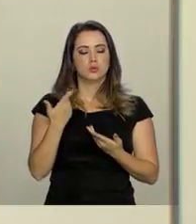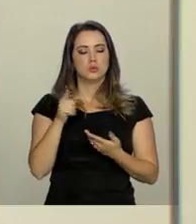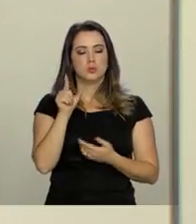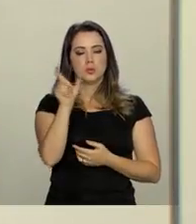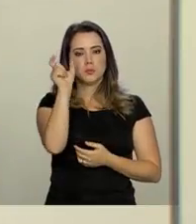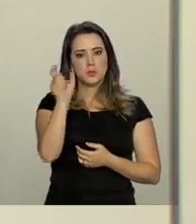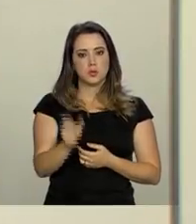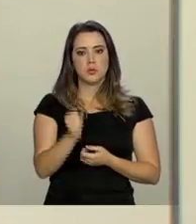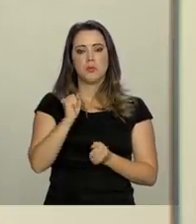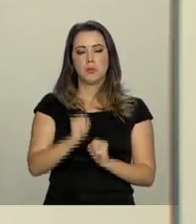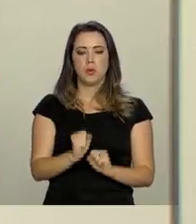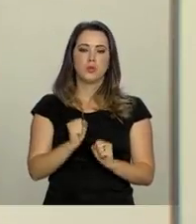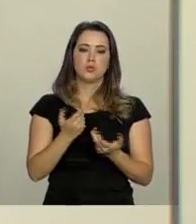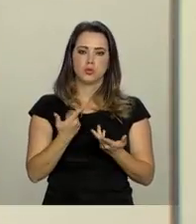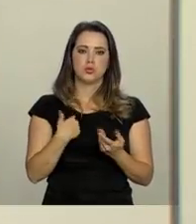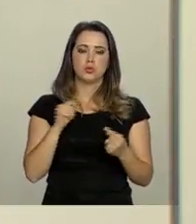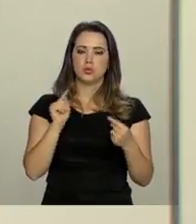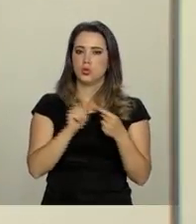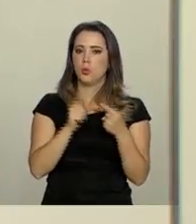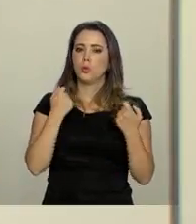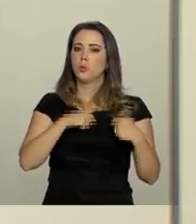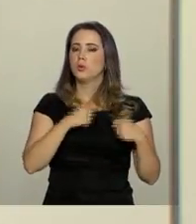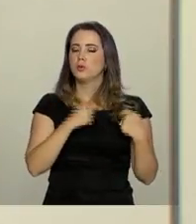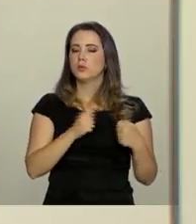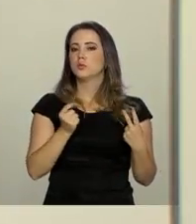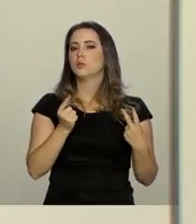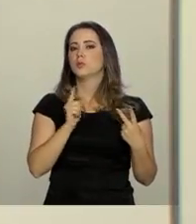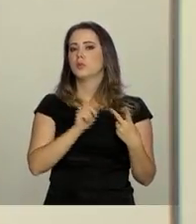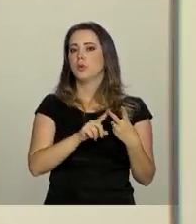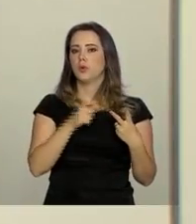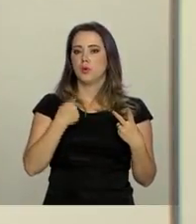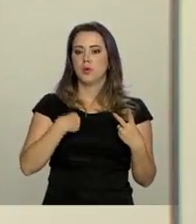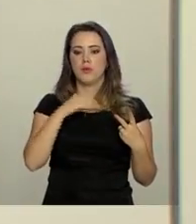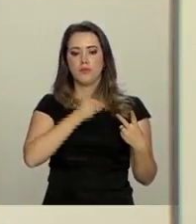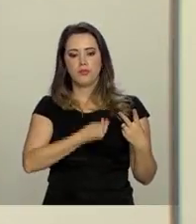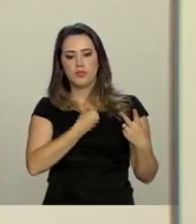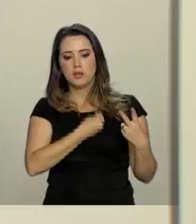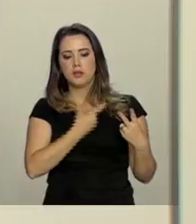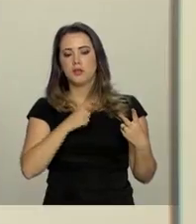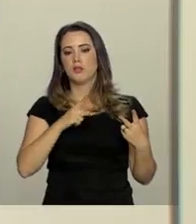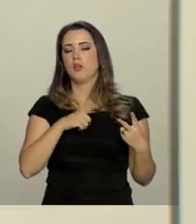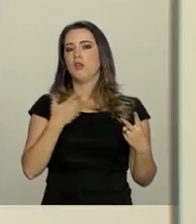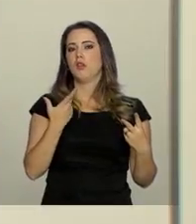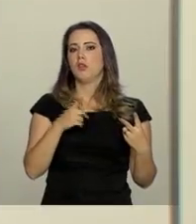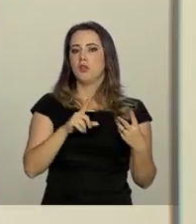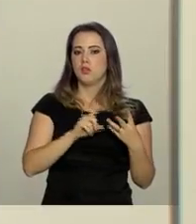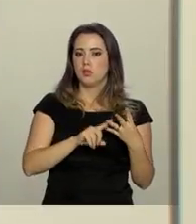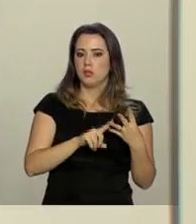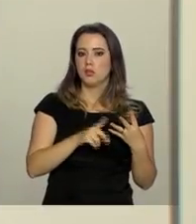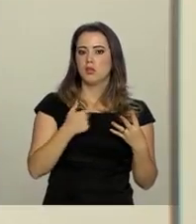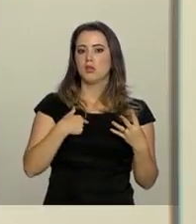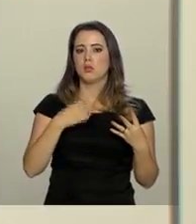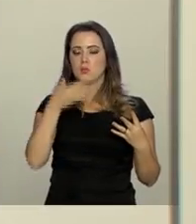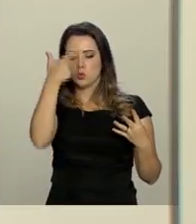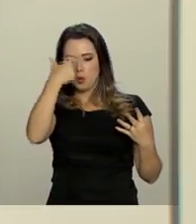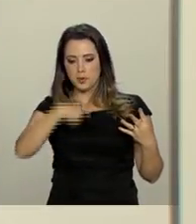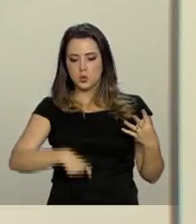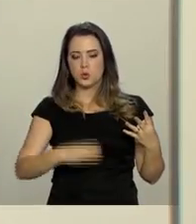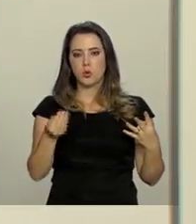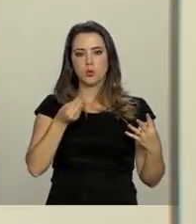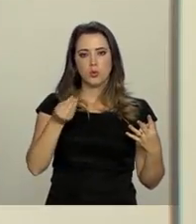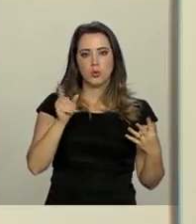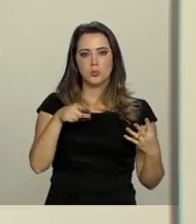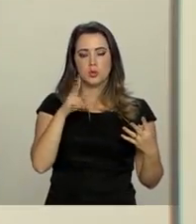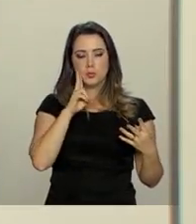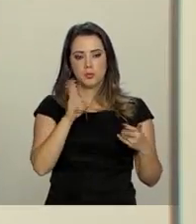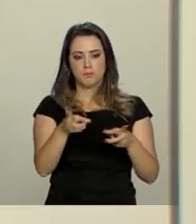que eles possam, de acordo com a sua necessidade, de acordo com a sua realidade e de acordo com a sua condição clínica, porque isso também vai